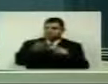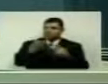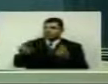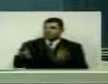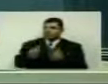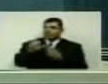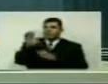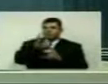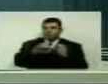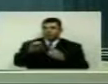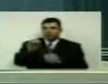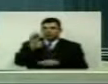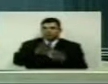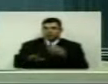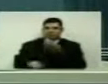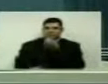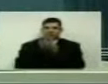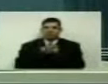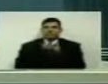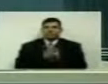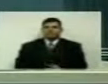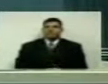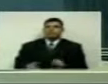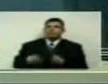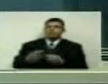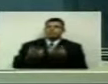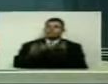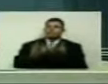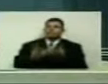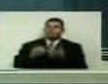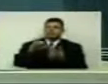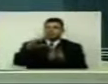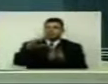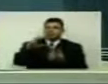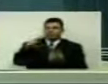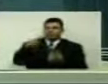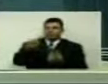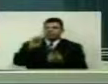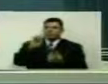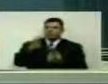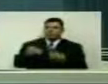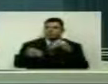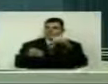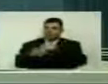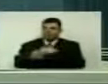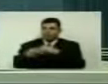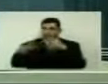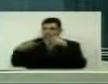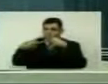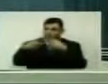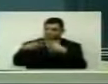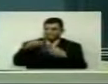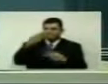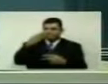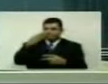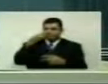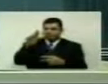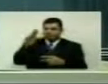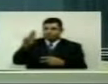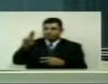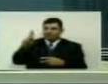dinheiro do crime organizado? Mas o crime organizado só entra na administração